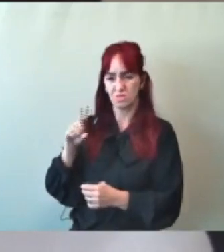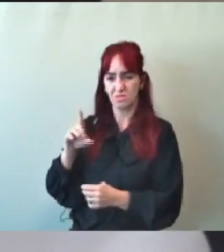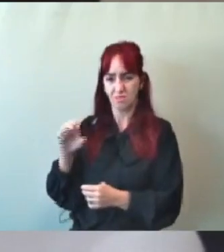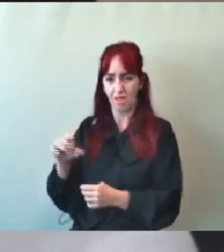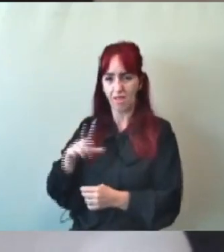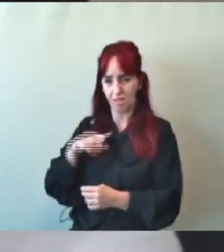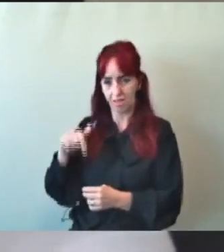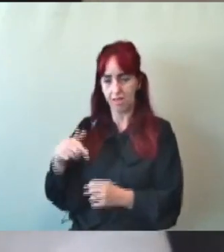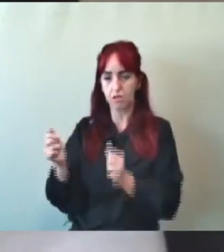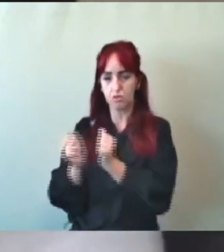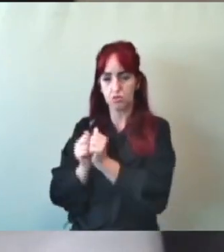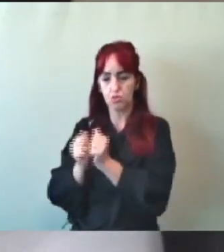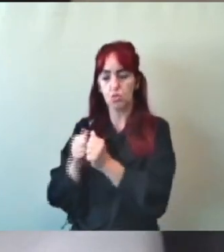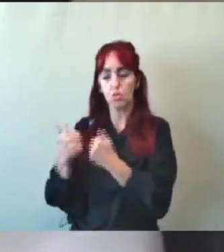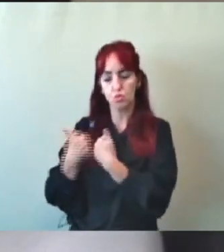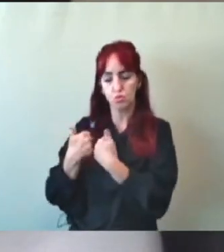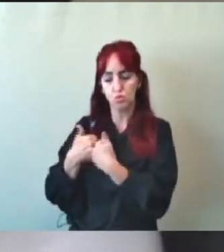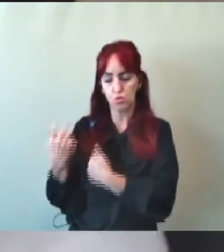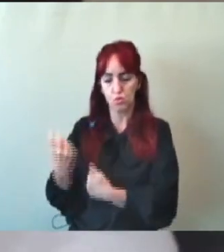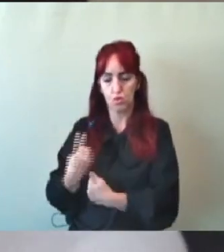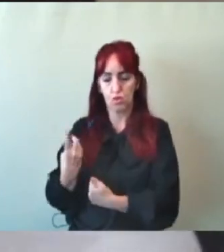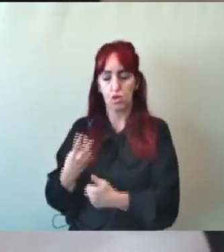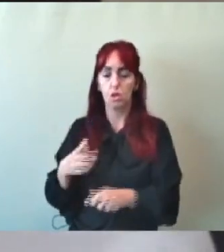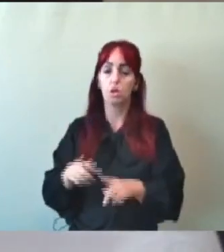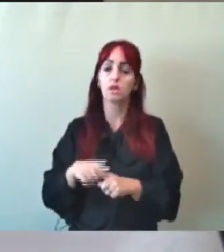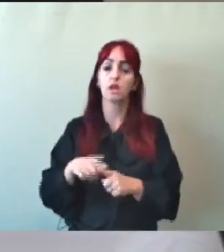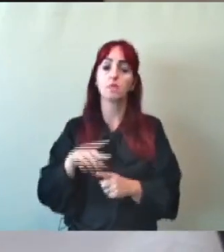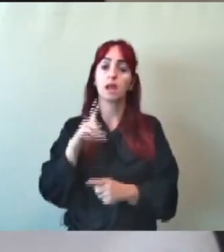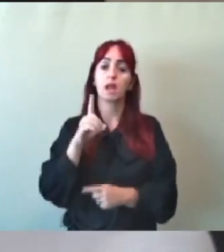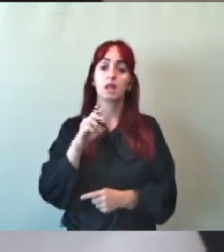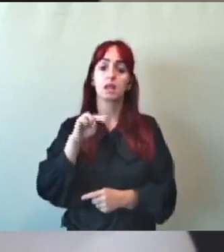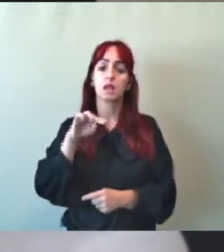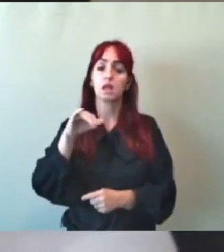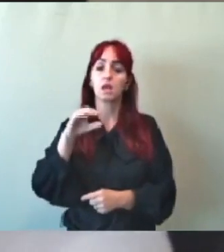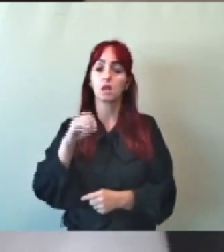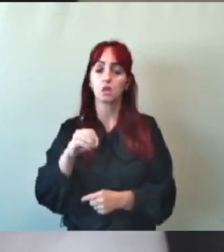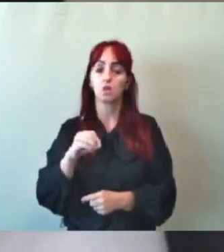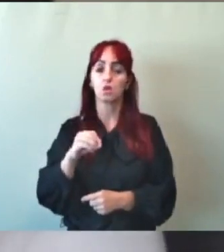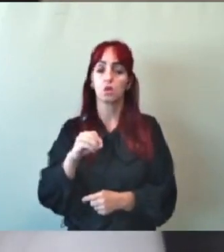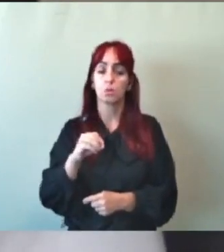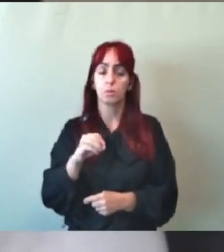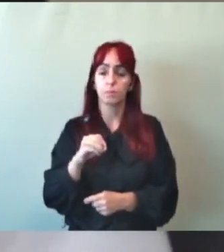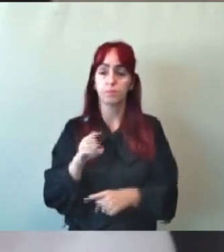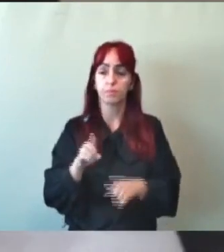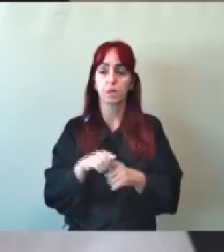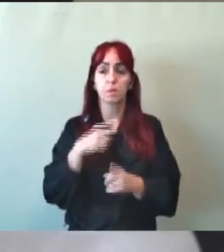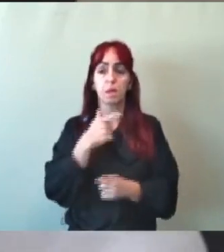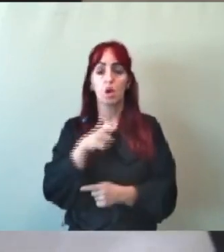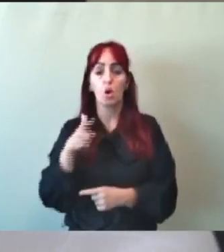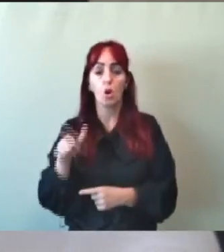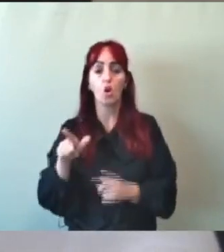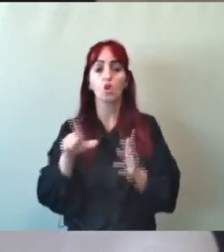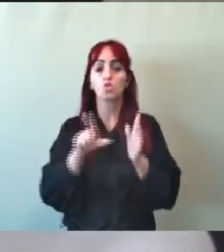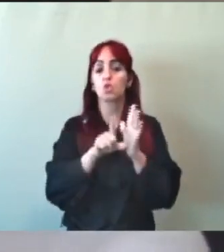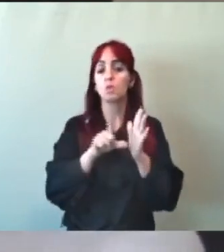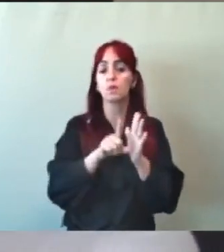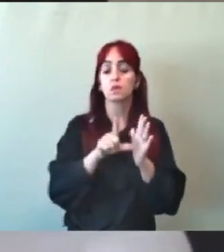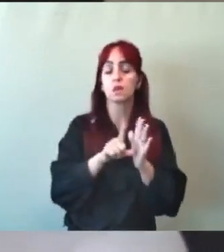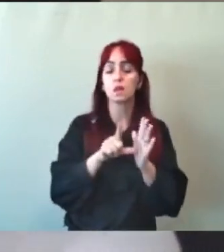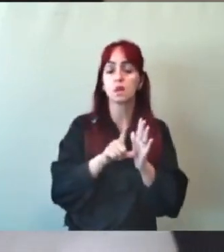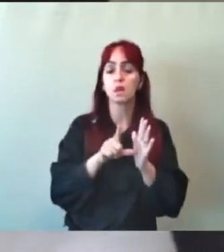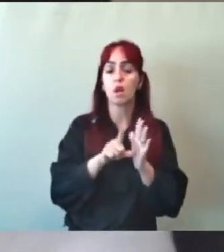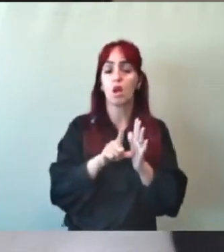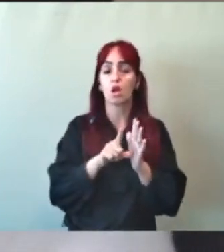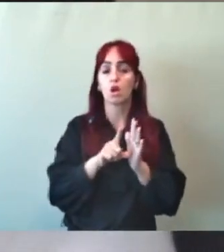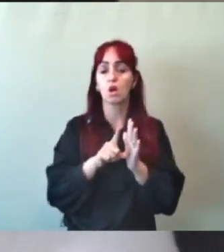o Dênio, do Depósito Jajá, e outros grandes comerciantes que têm, eu falo assim, que estão...